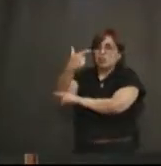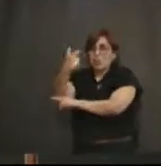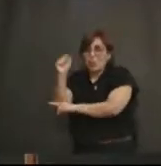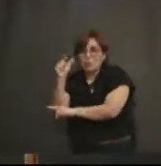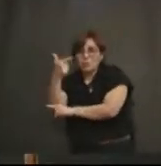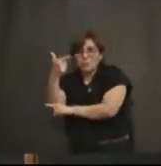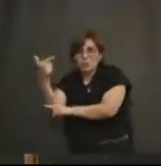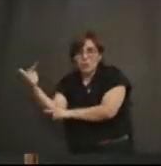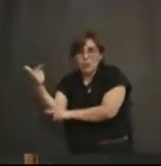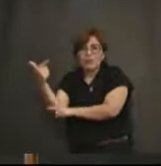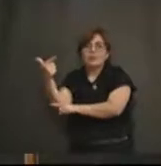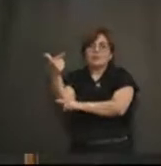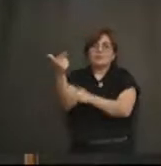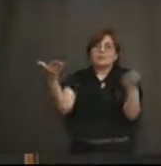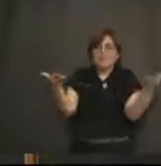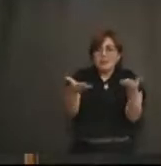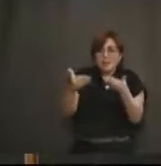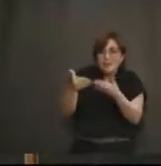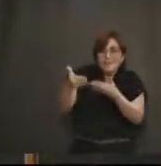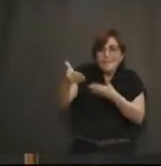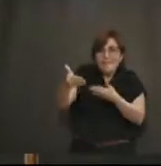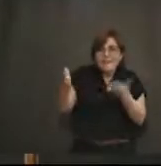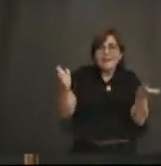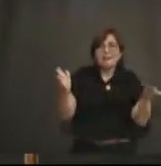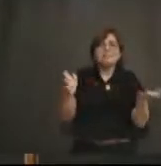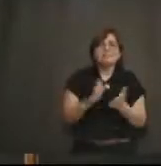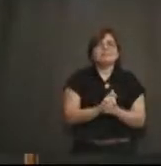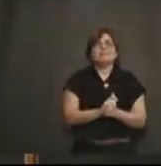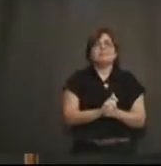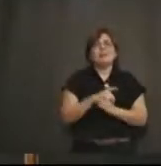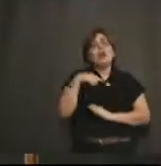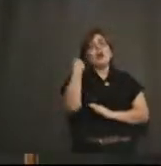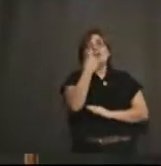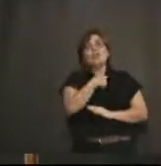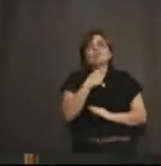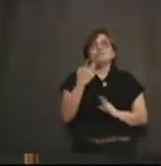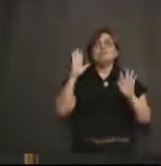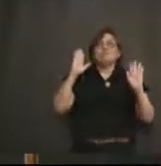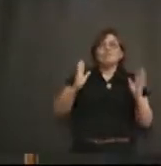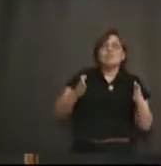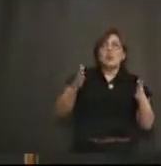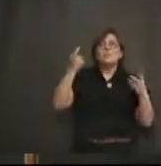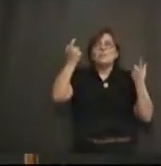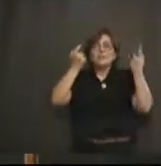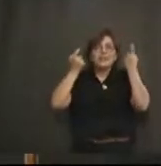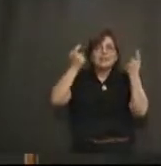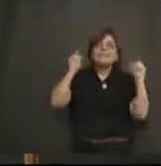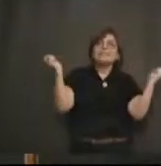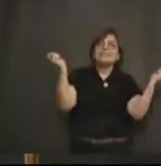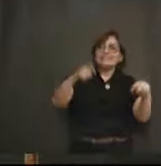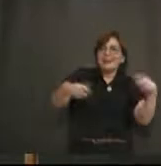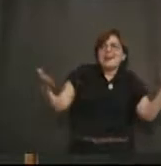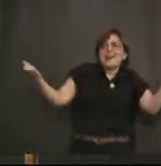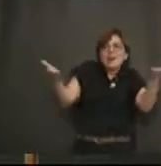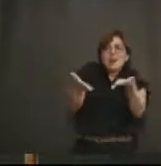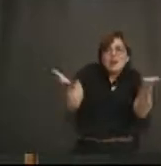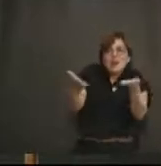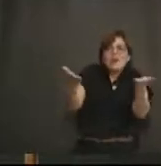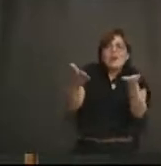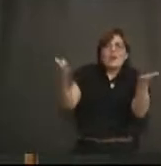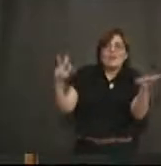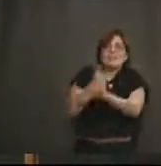2022, apostando todas as nossas fichas em que ela poderia ser realizada de forma presencial na nova